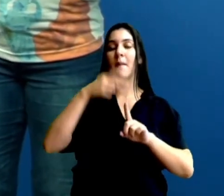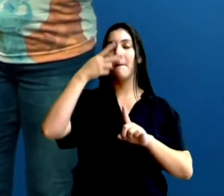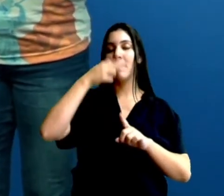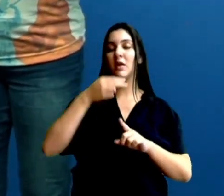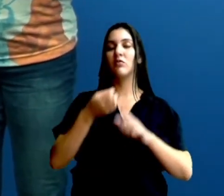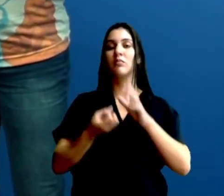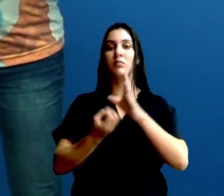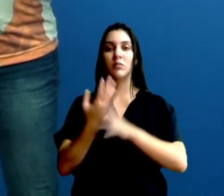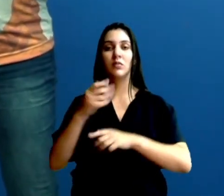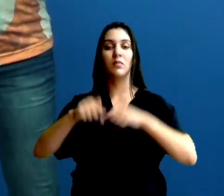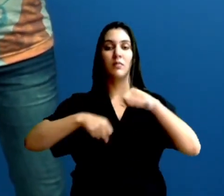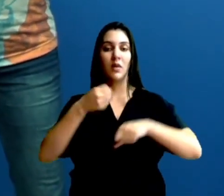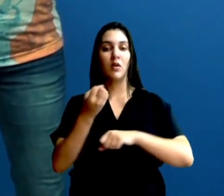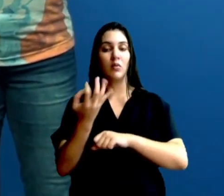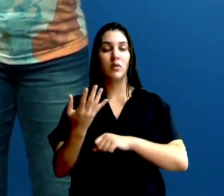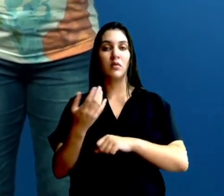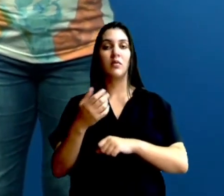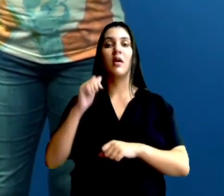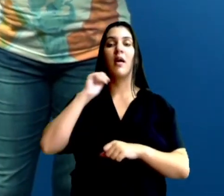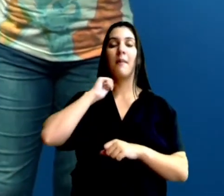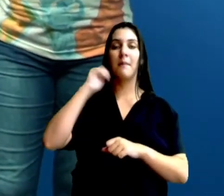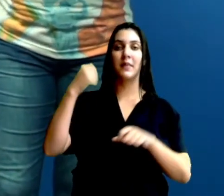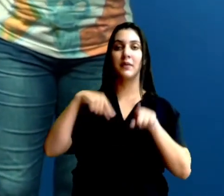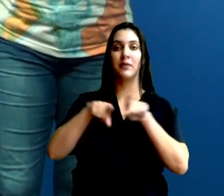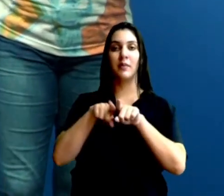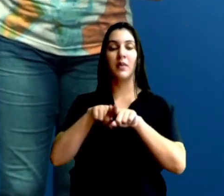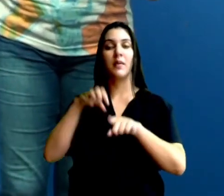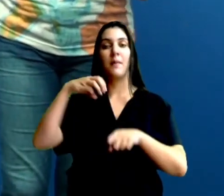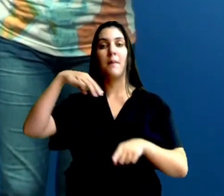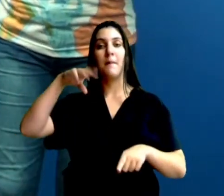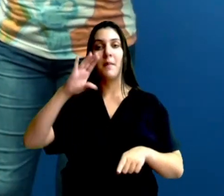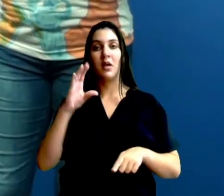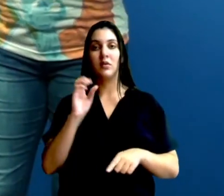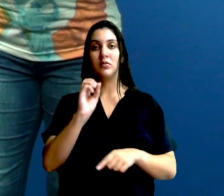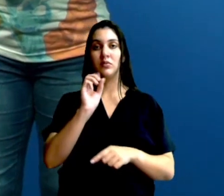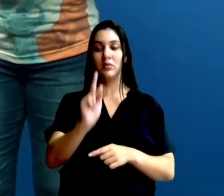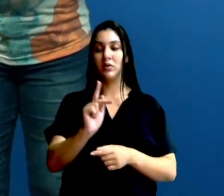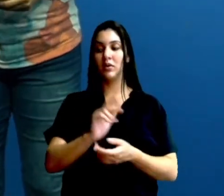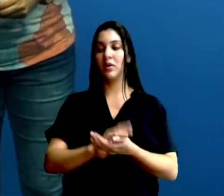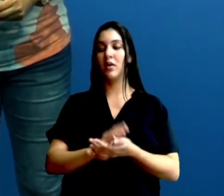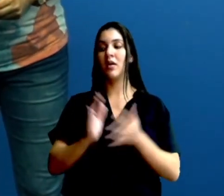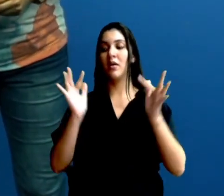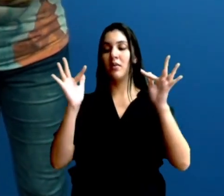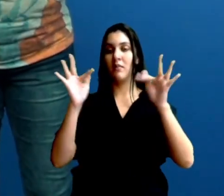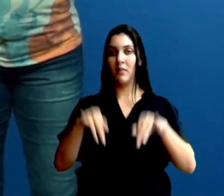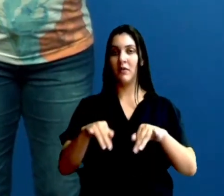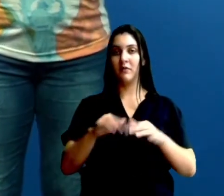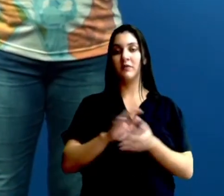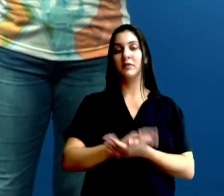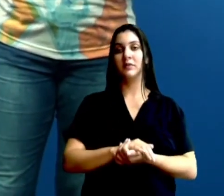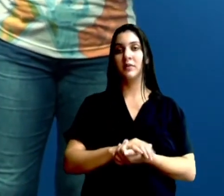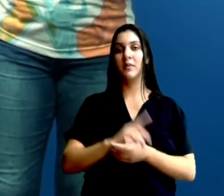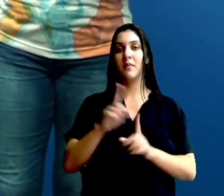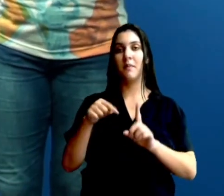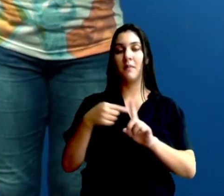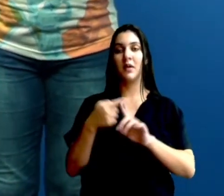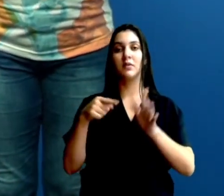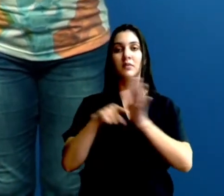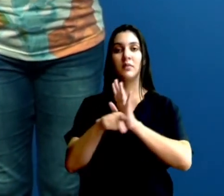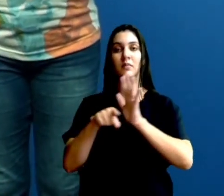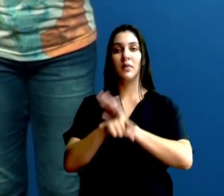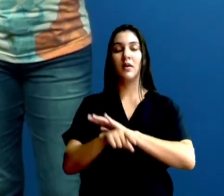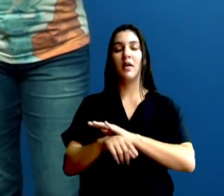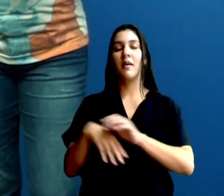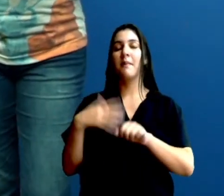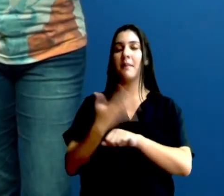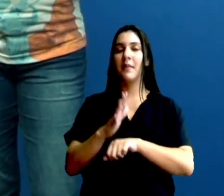de bicicletas produzidas? Abril e março. Beleza? E, por fim, mais uma questãozinha.